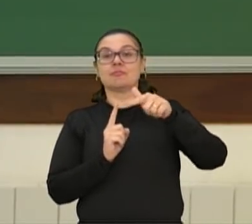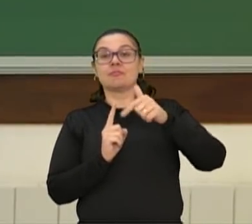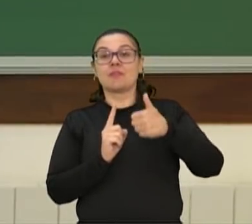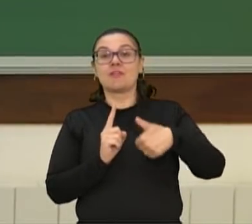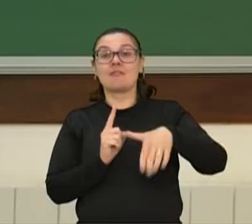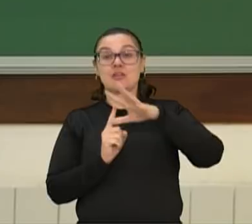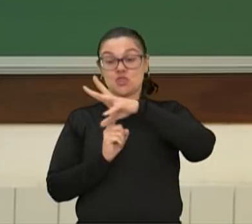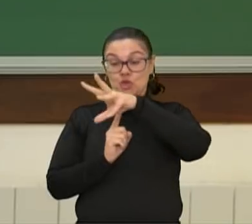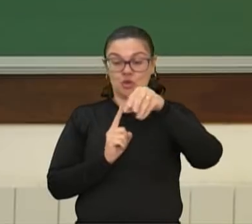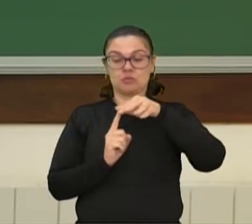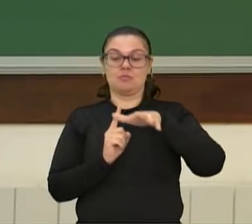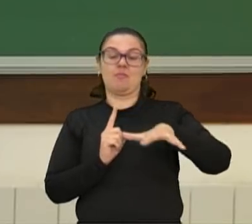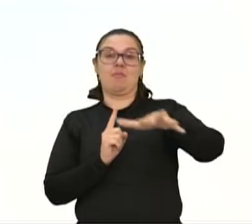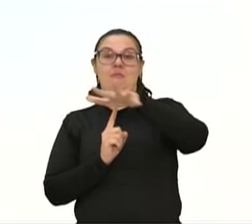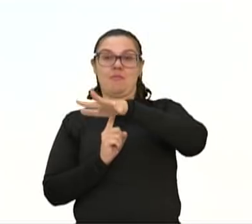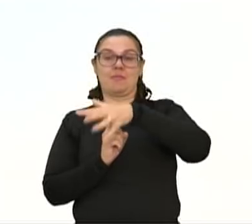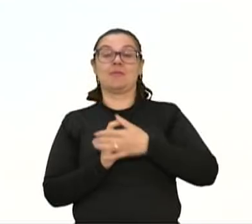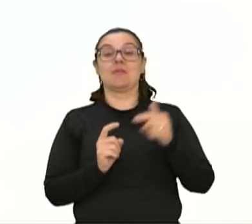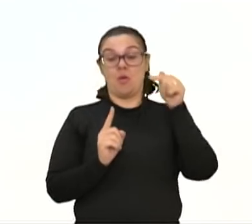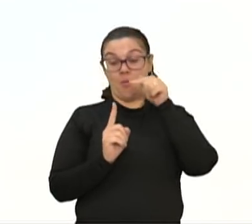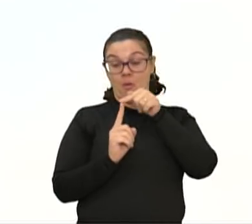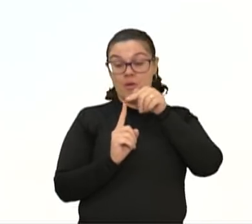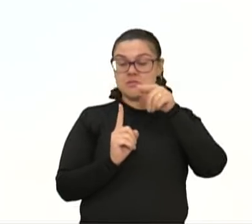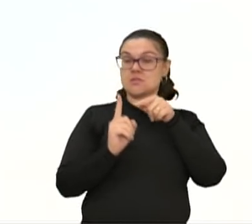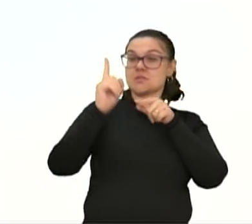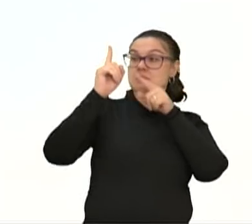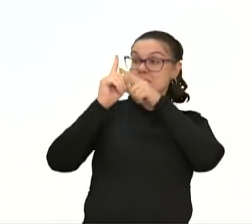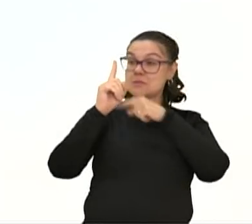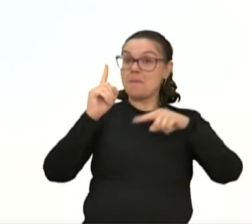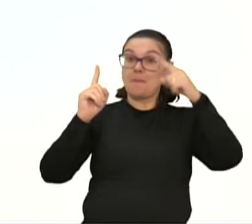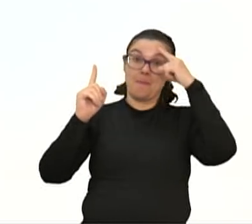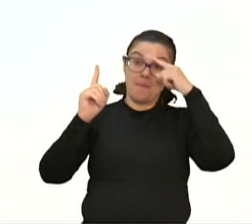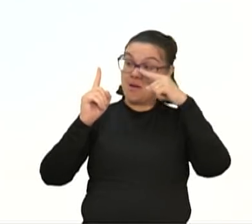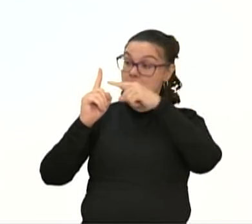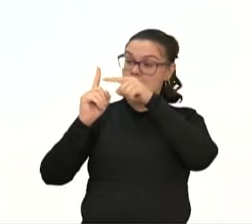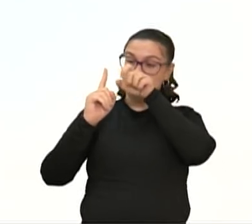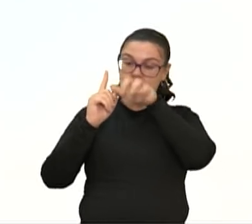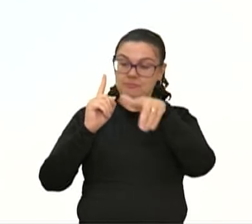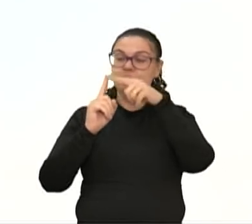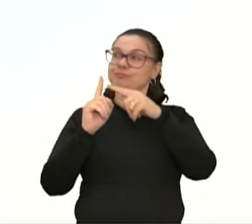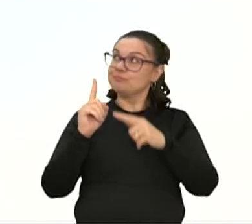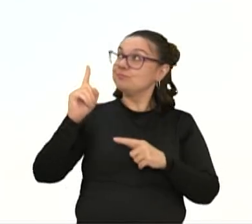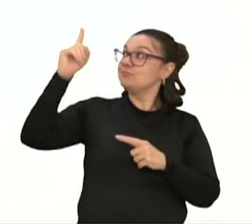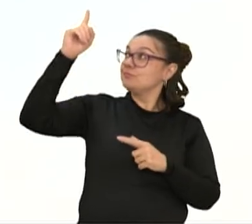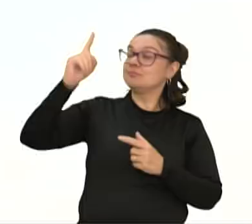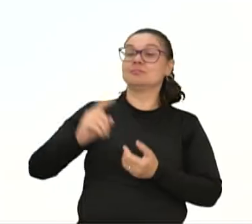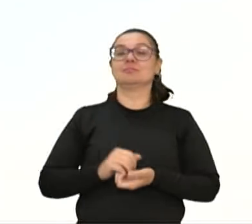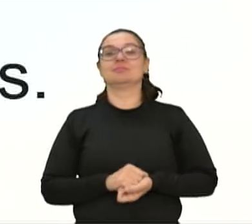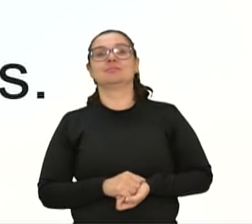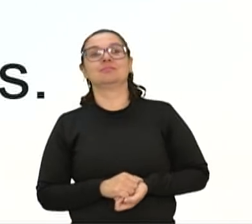gera todo um movimento. Esse primeiro que gera o movimento é Deus.